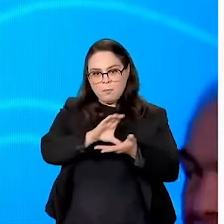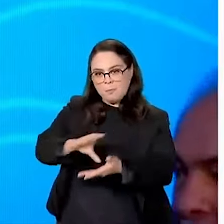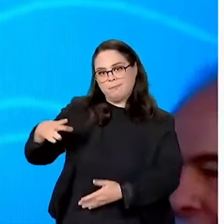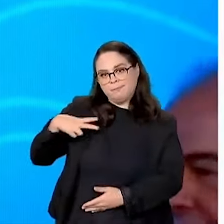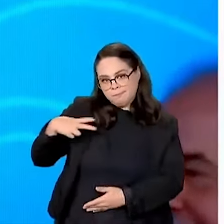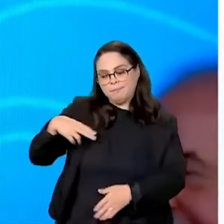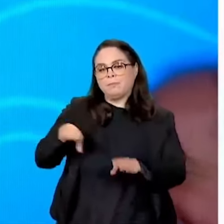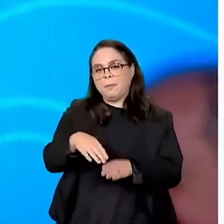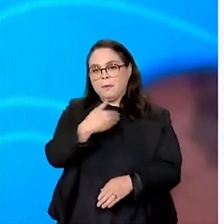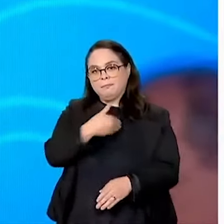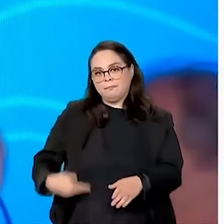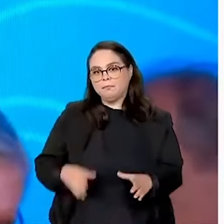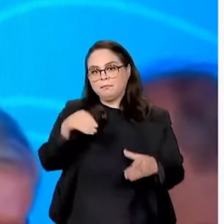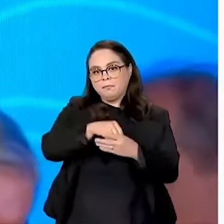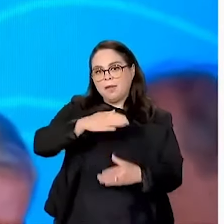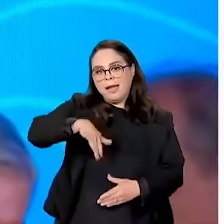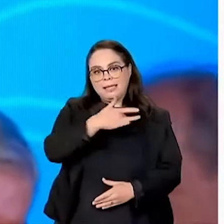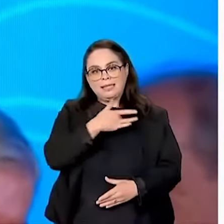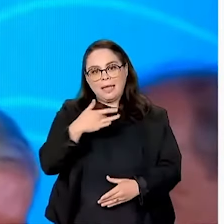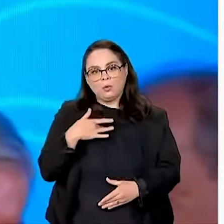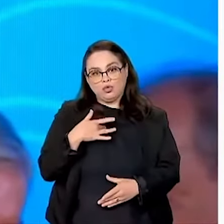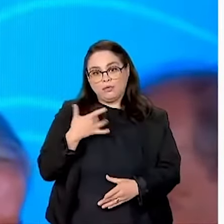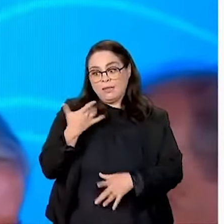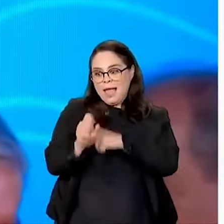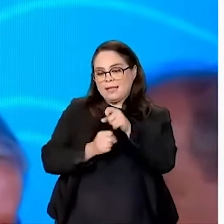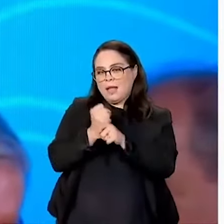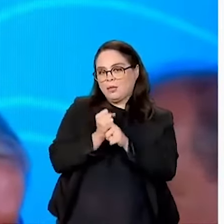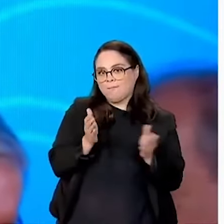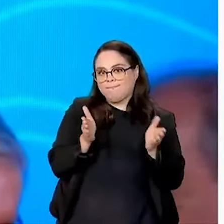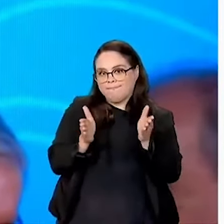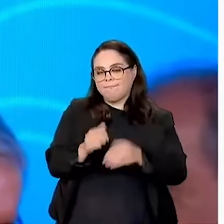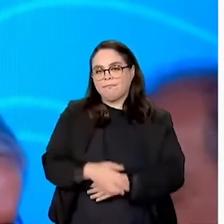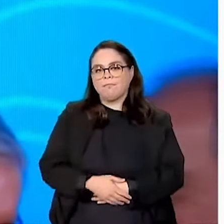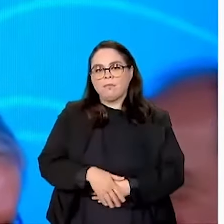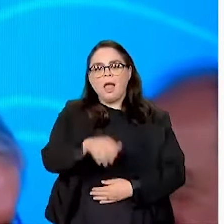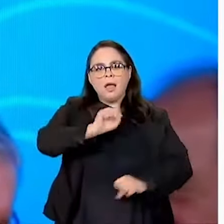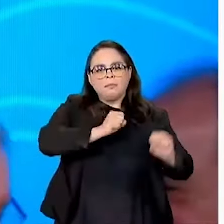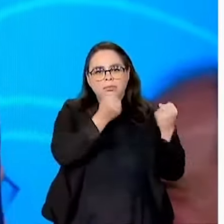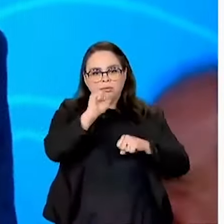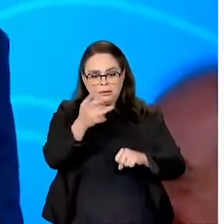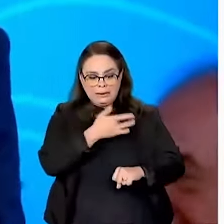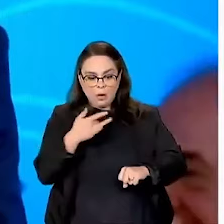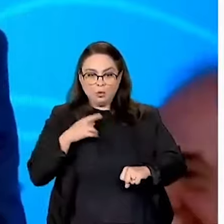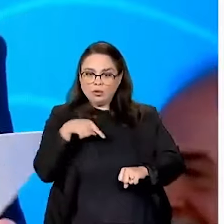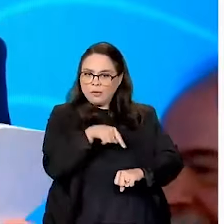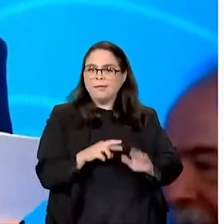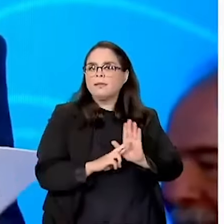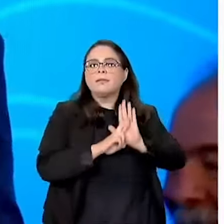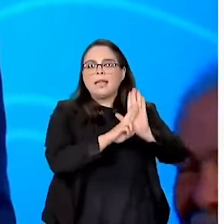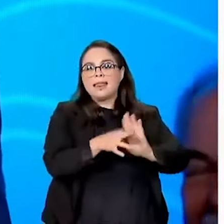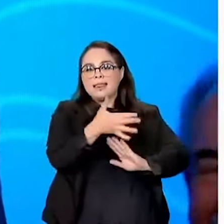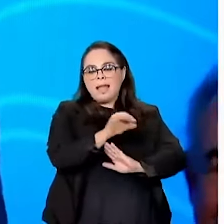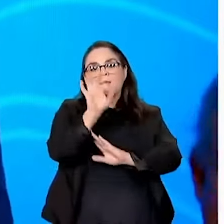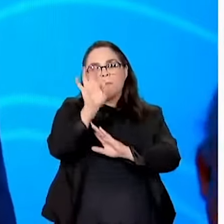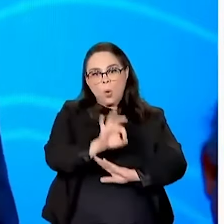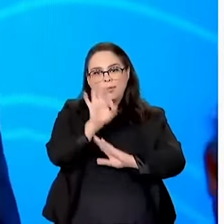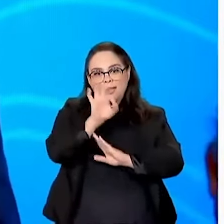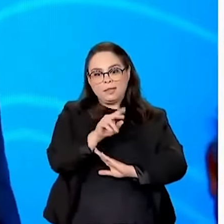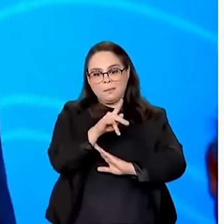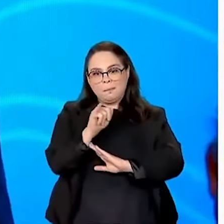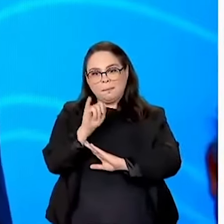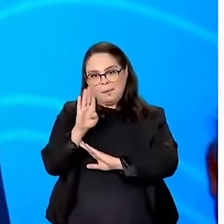privados para a saúde nesta década. A indústria de saúde é um setor que representa 10% do